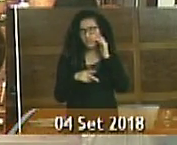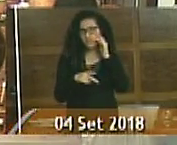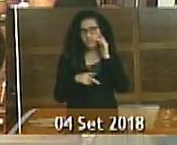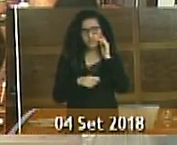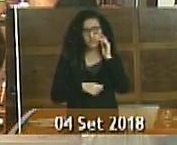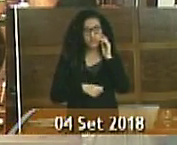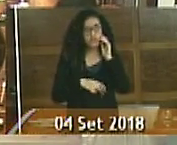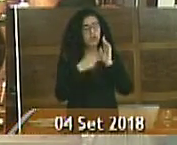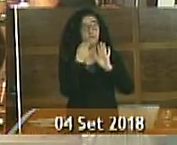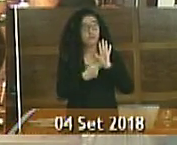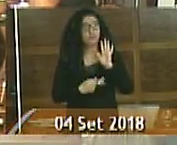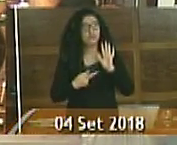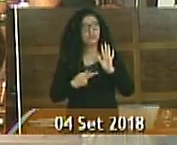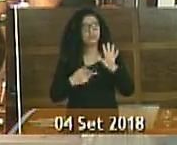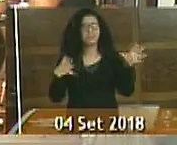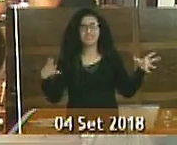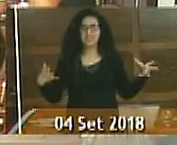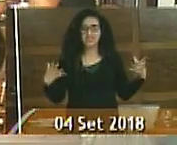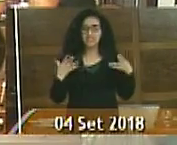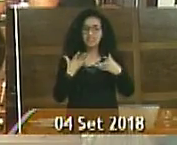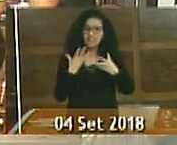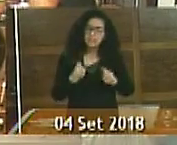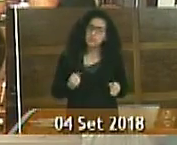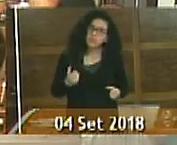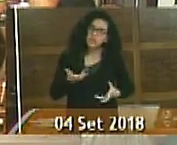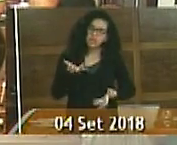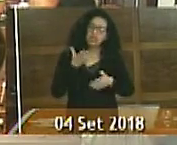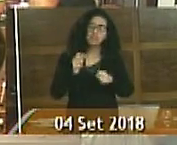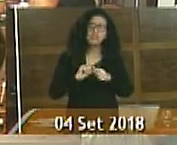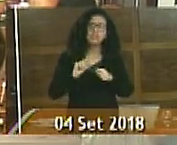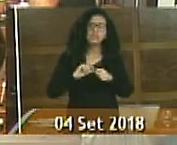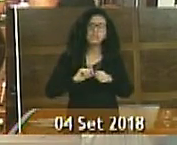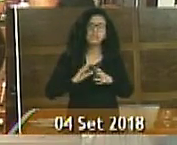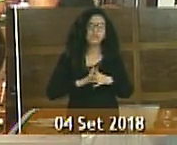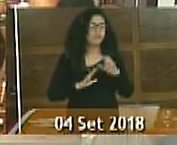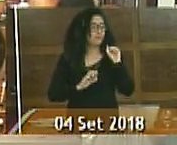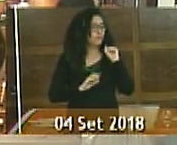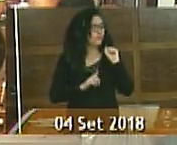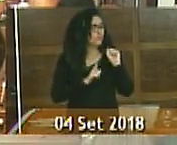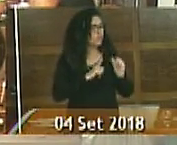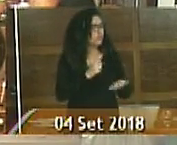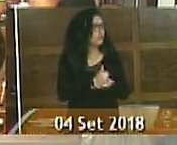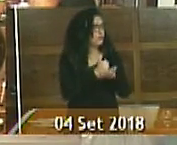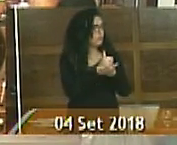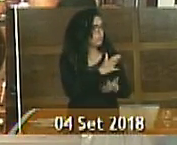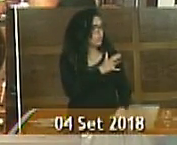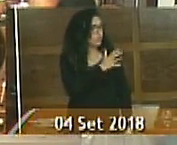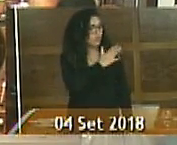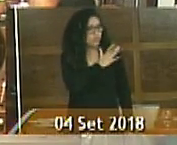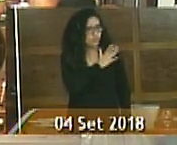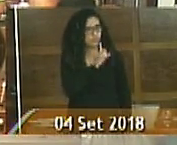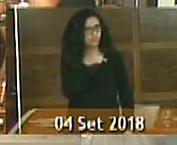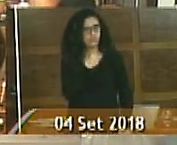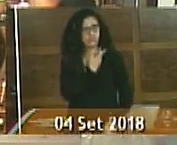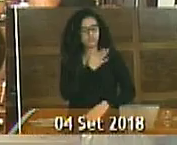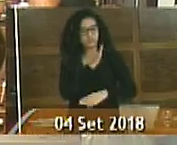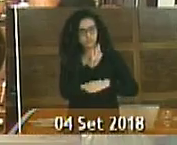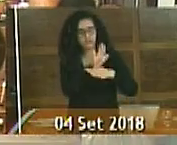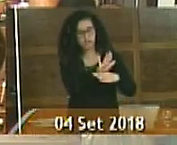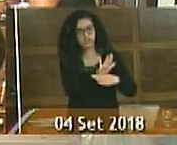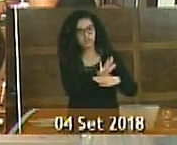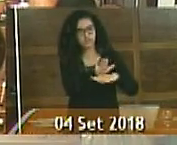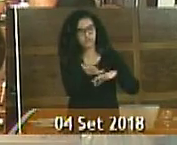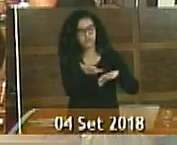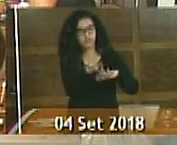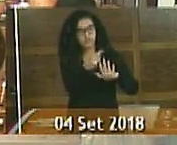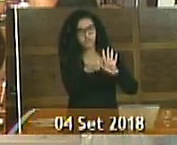Reis, no qual ele abraçou e realmente está dando certo. Pode contar conosco, comandante, nós estamos aqui para ajudar esse projeto